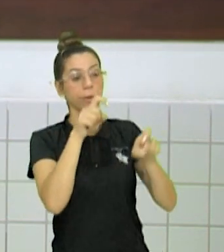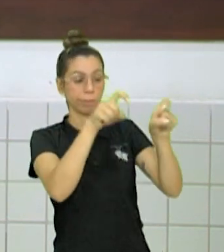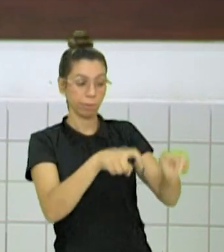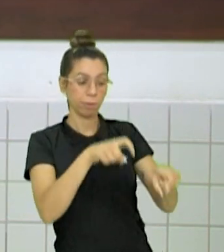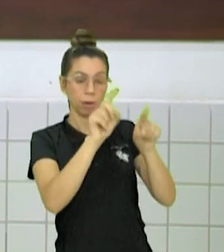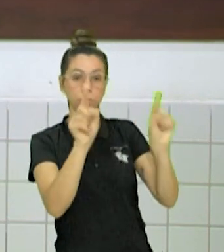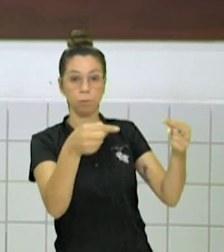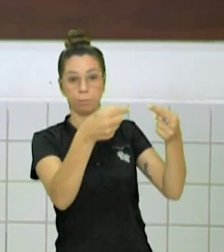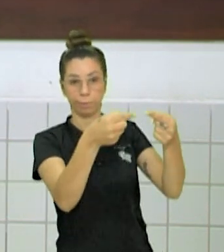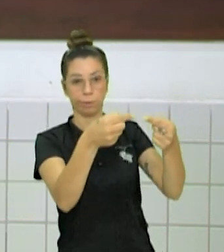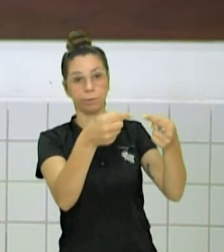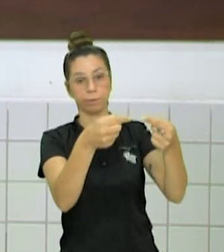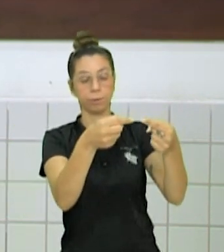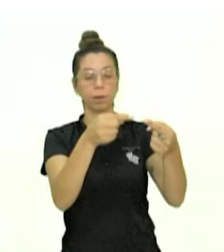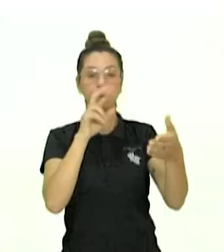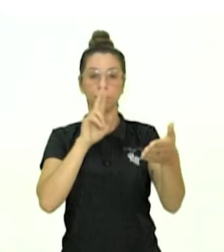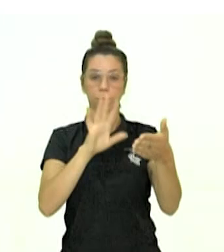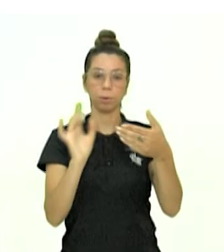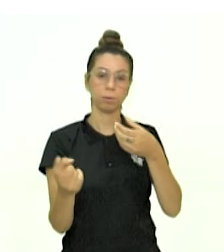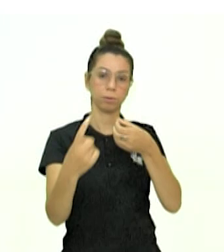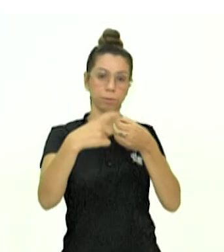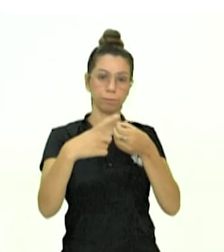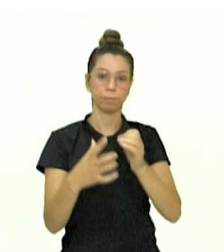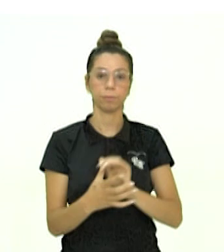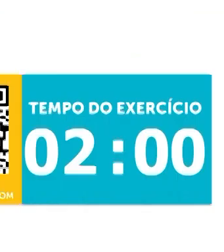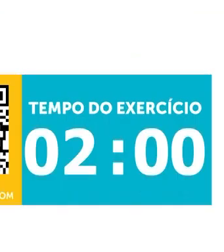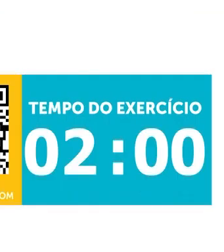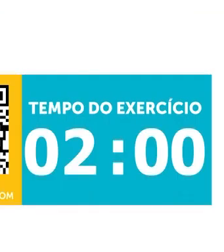city, na cidade. Façam aí que eu já volto.